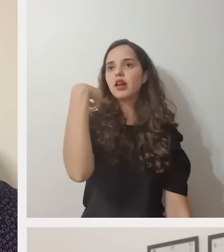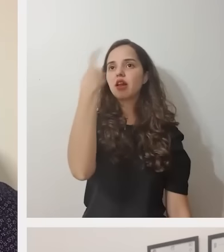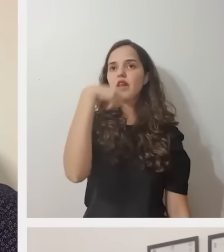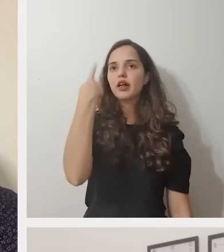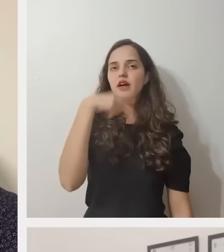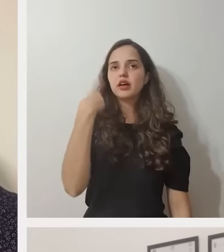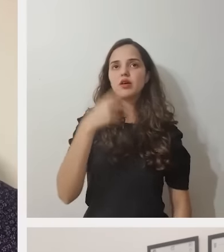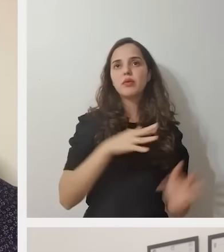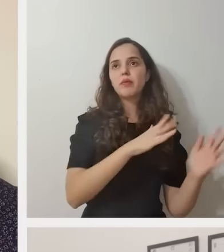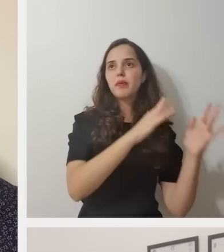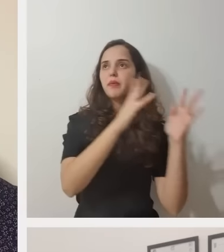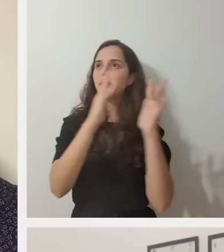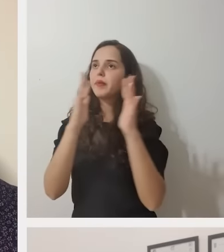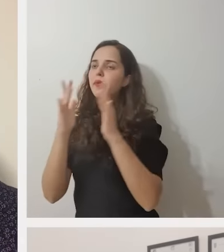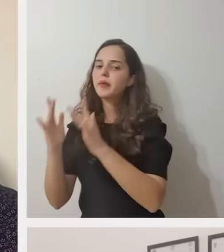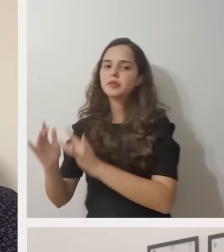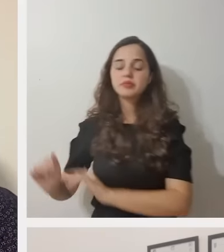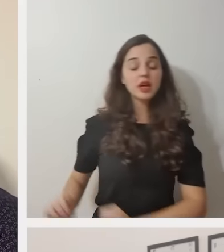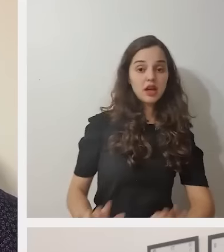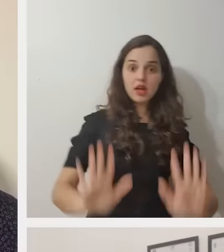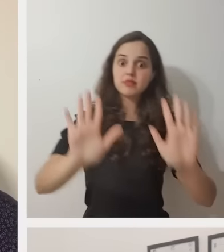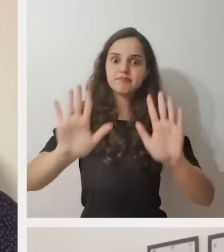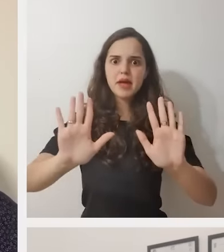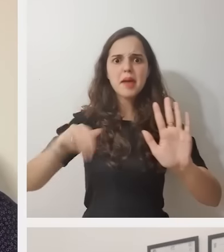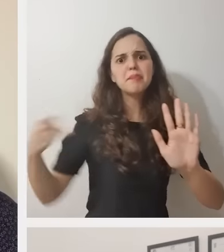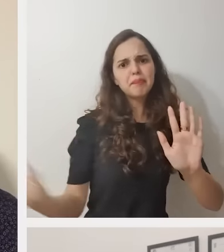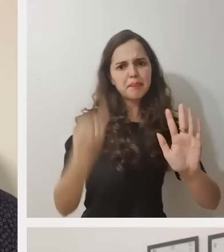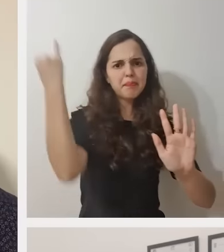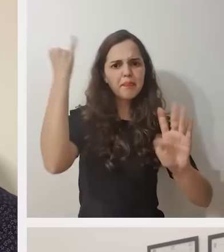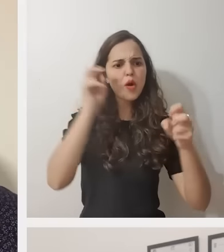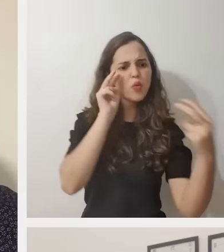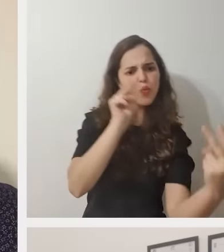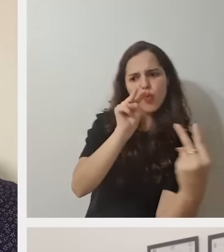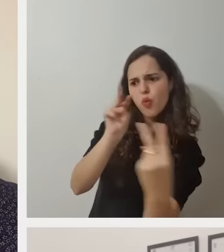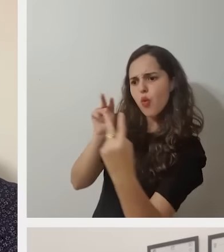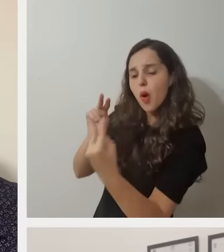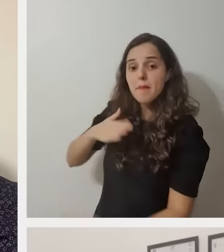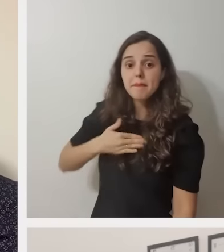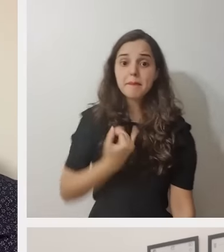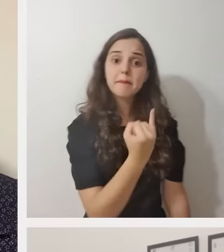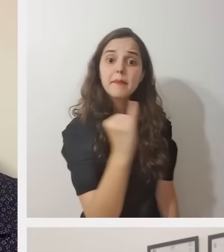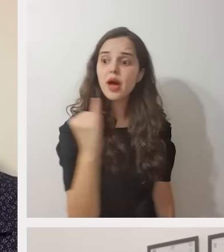Se quanto pra ouvir, pra entender o meu